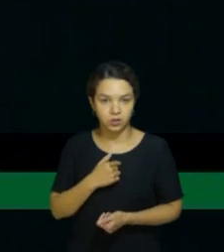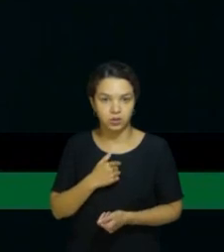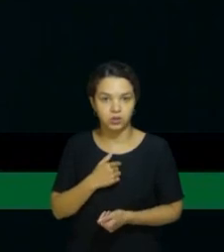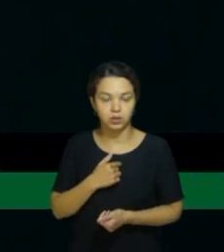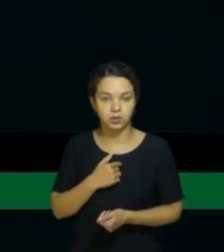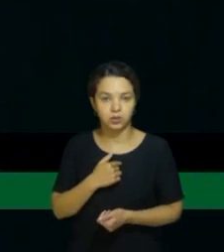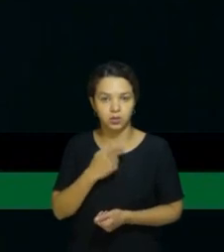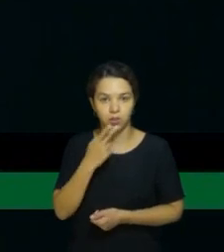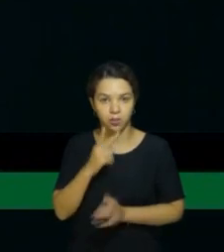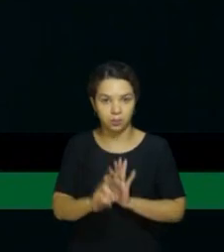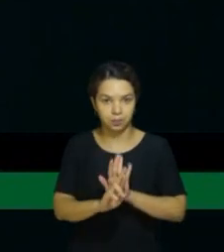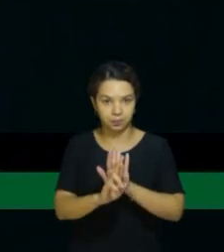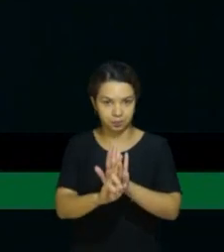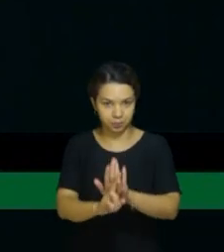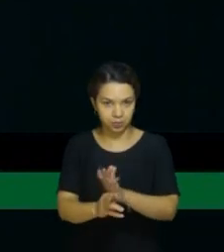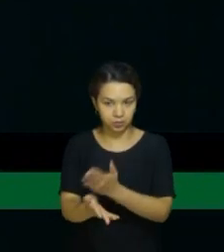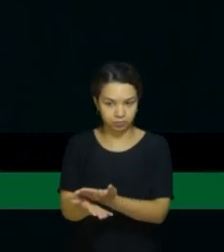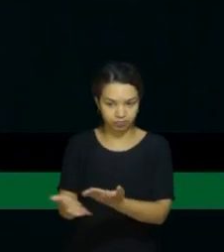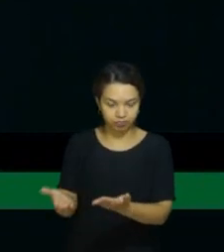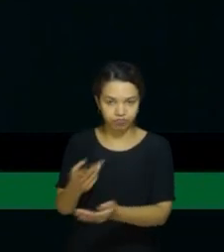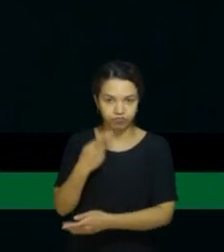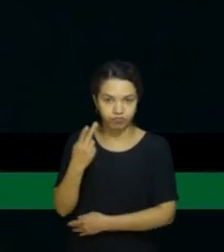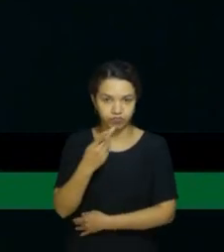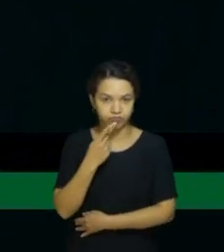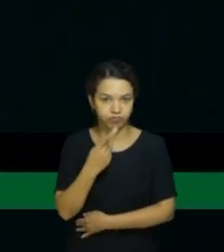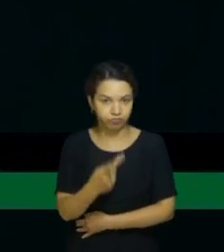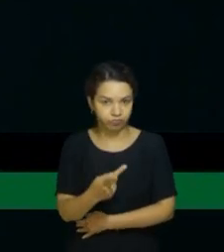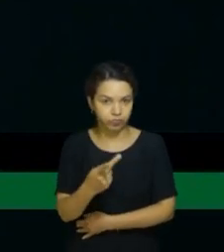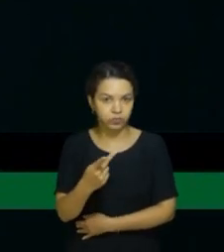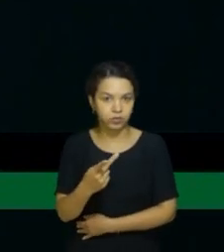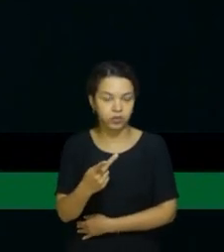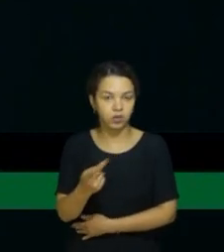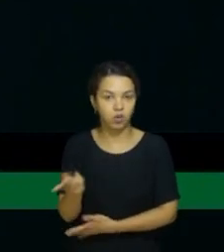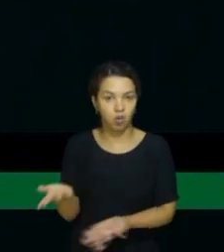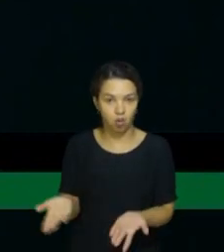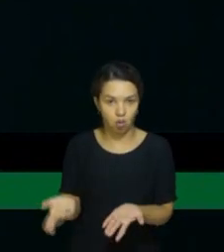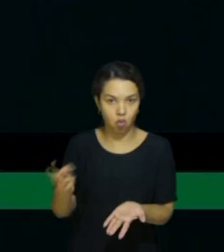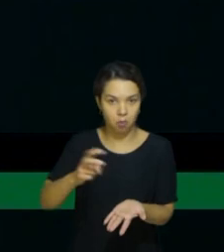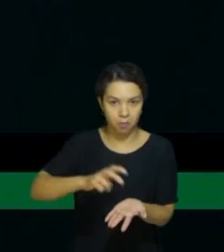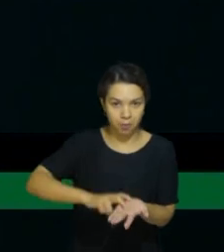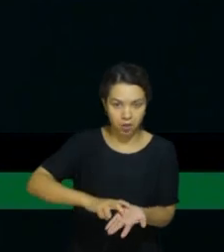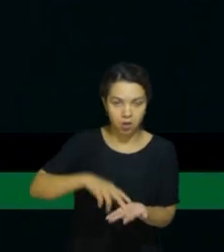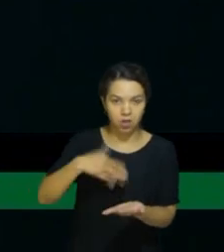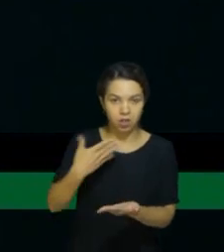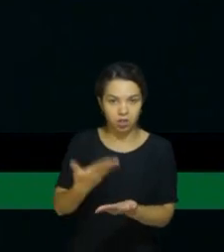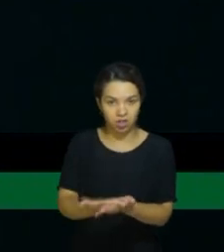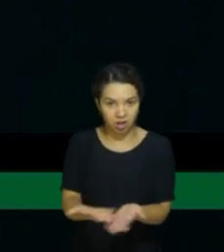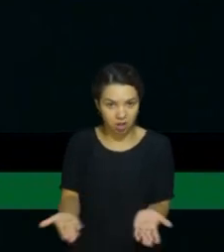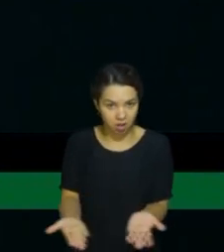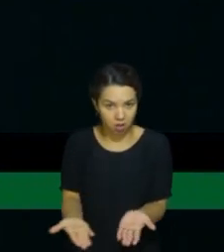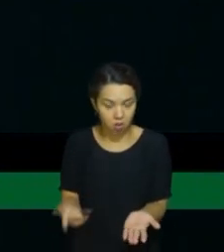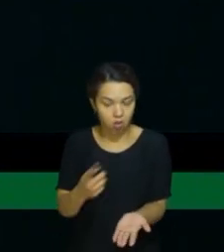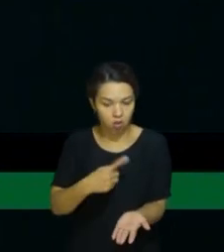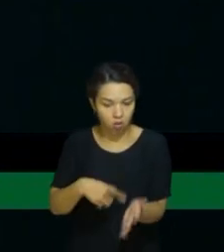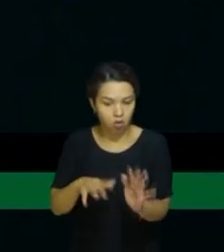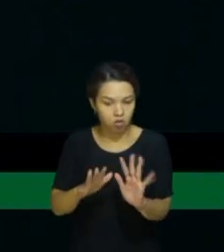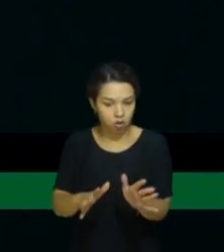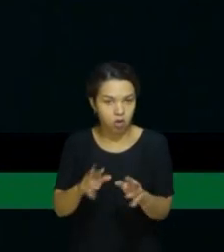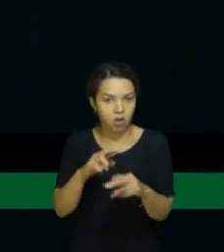desses parlamentares para dizer que desde hoje de manhã nós fizemos inúmeras